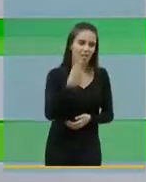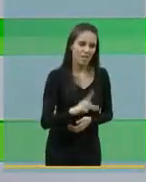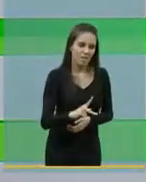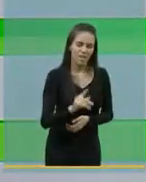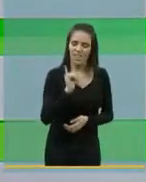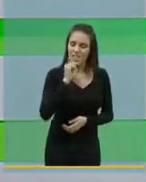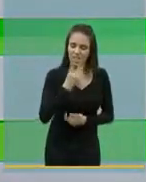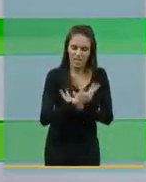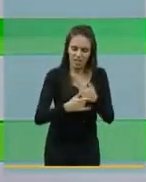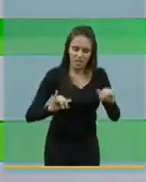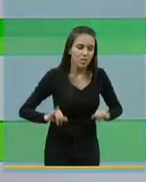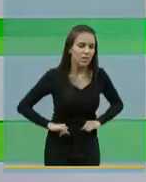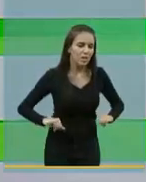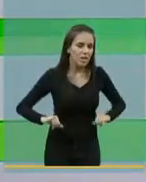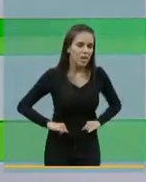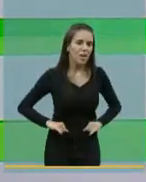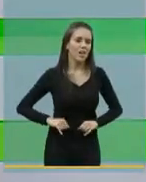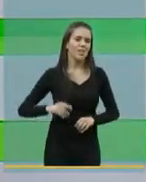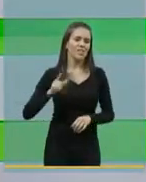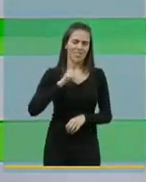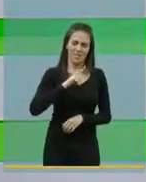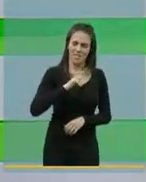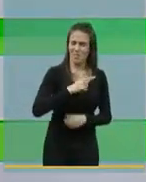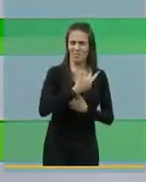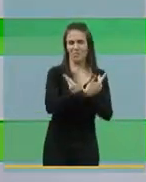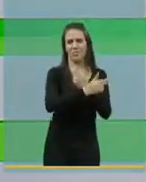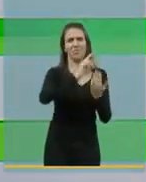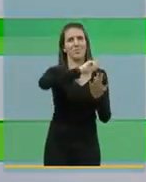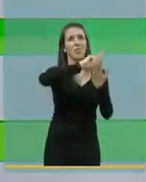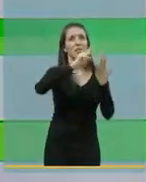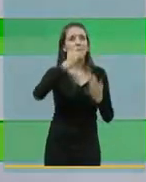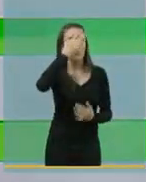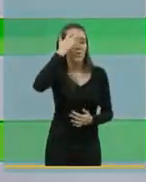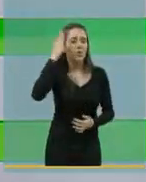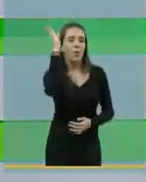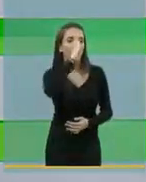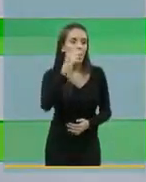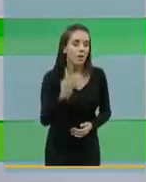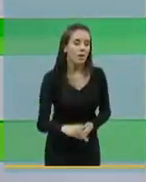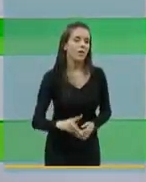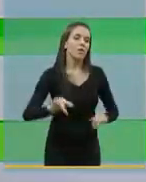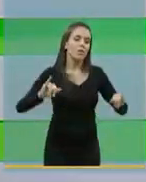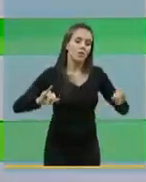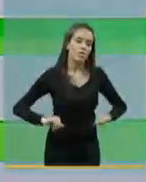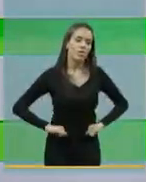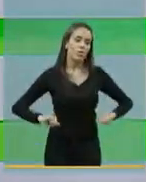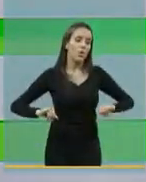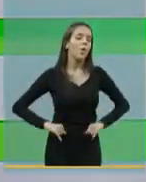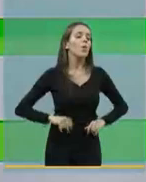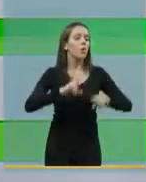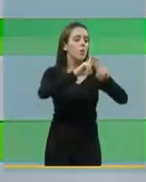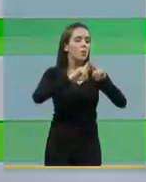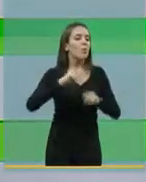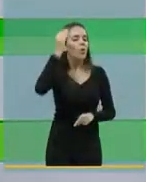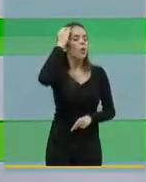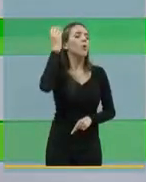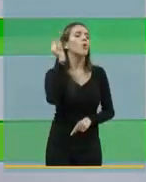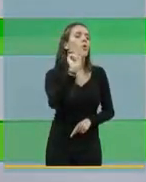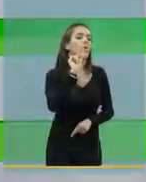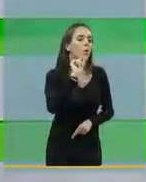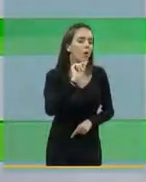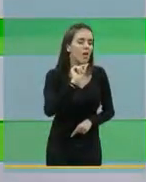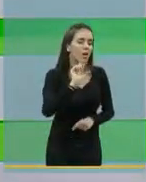nos ensina que a milhões de brasileiros o frendo em razão de um sistema corrupto e incompetente